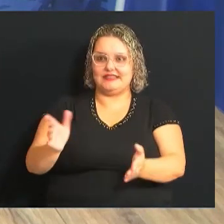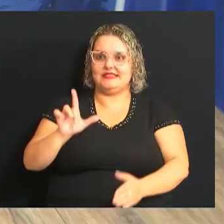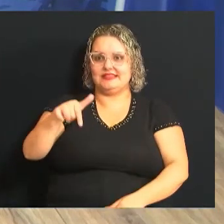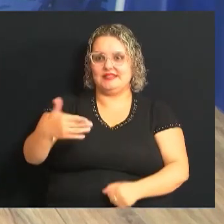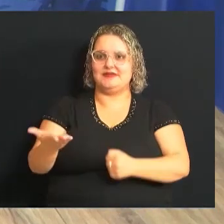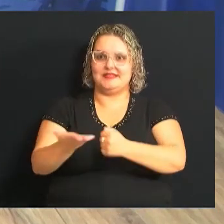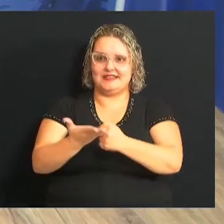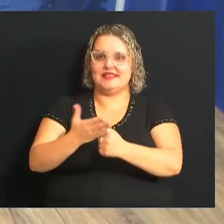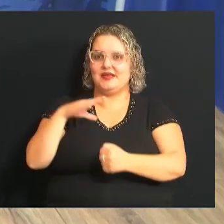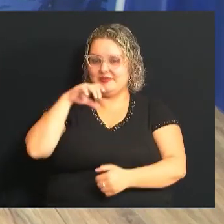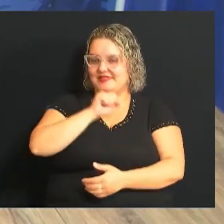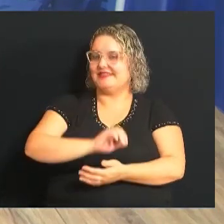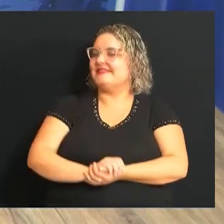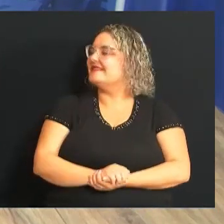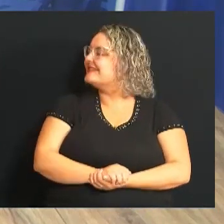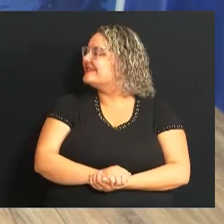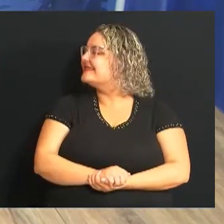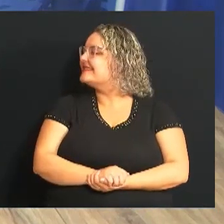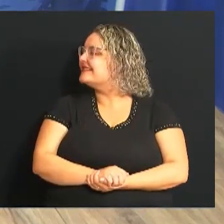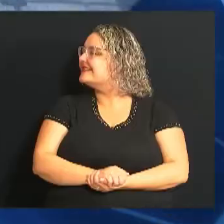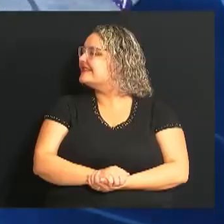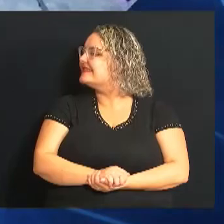que é rapidinho.